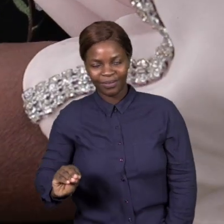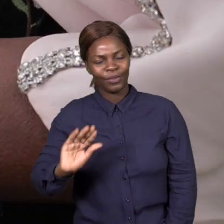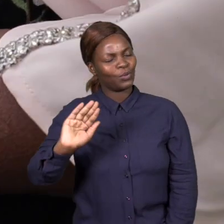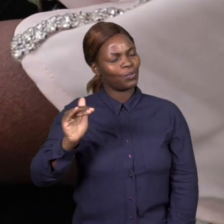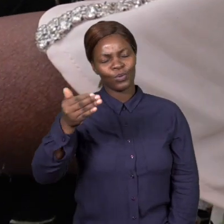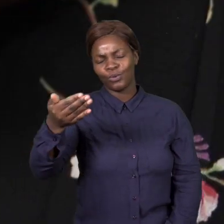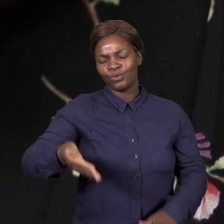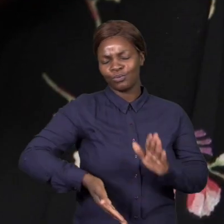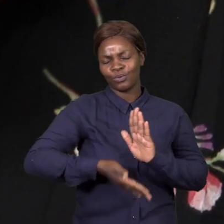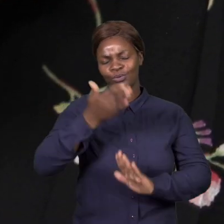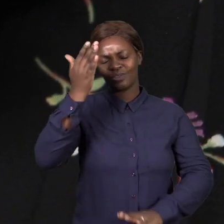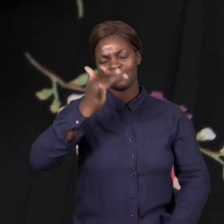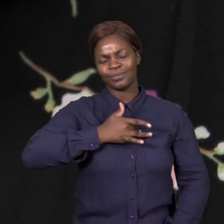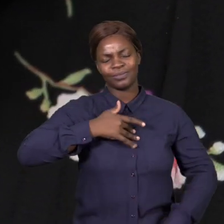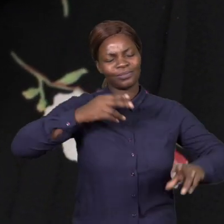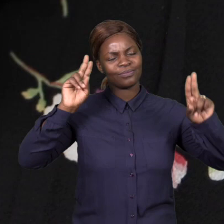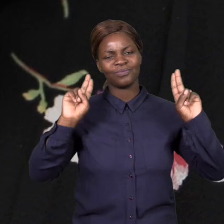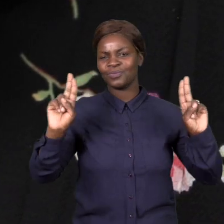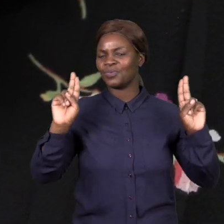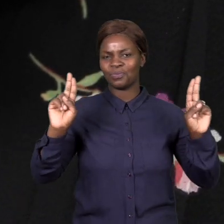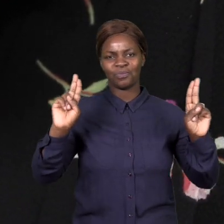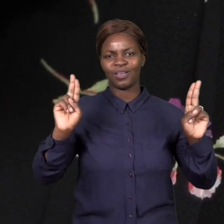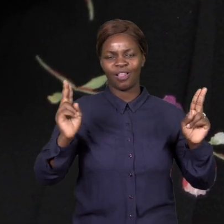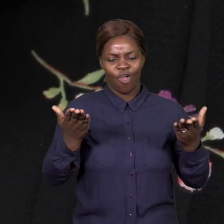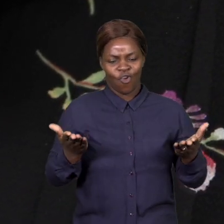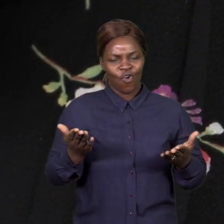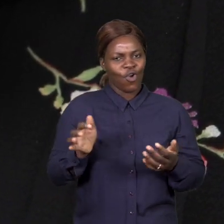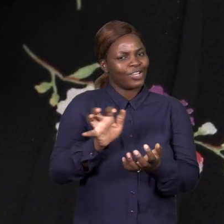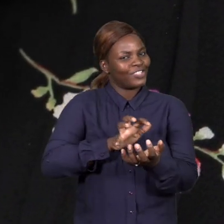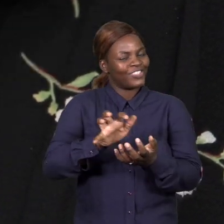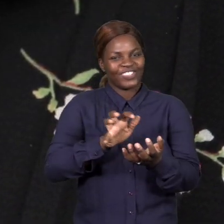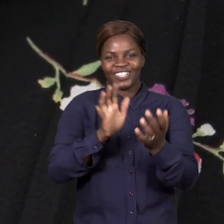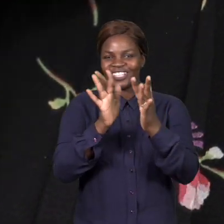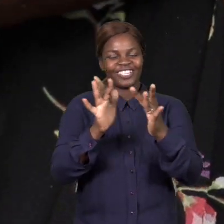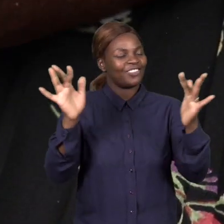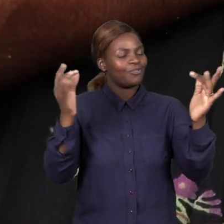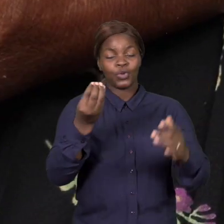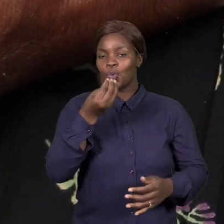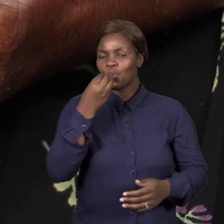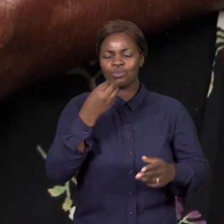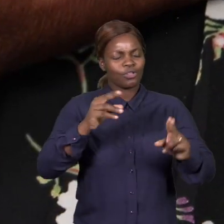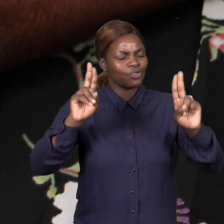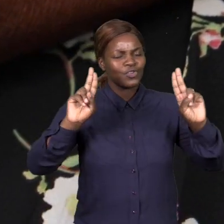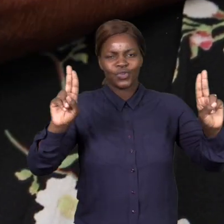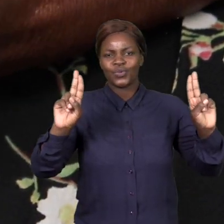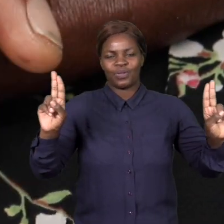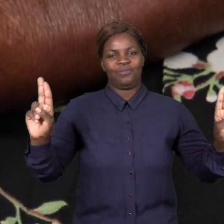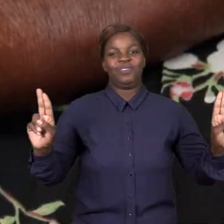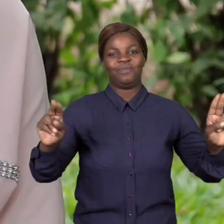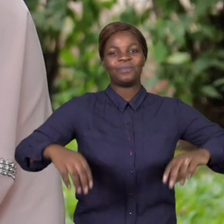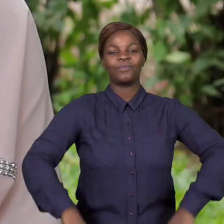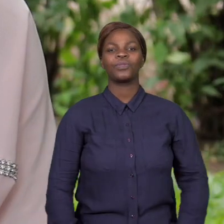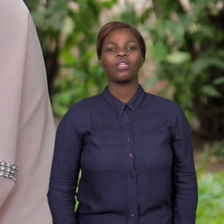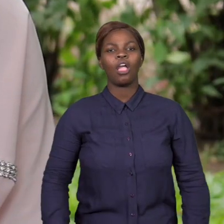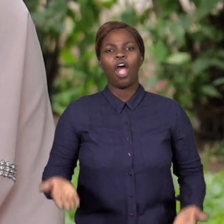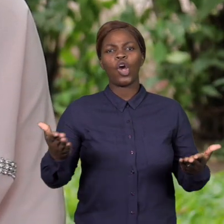seu novo normal e, com o tempo, percebeu que a prótese lhe devolveu a capacidade de sorrir e comer normalmente.